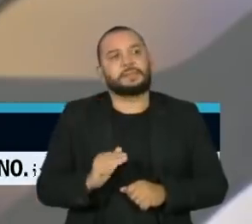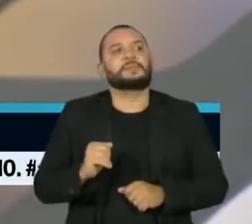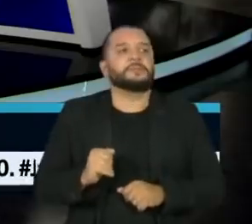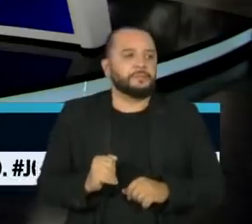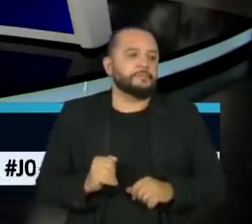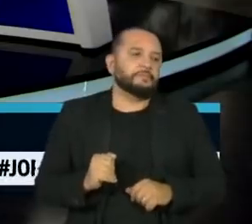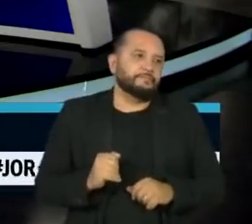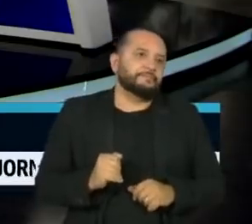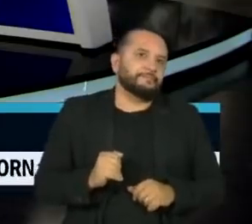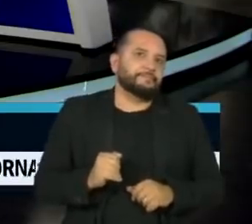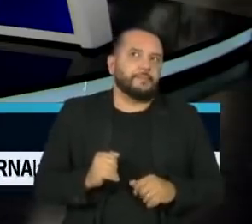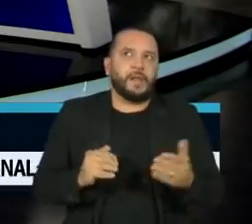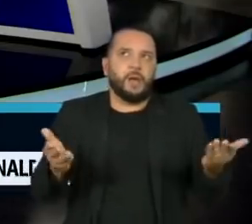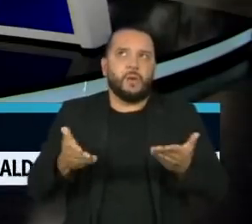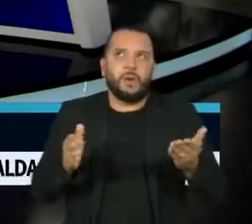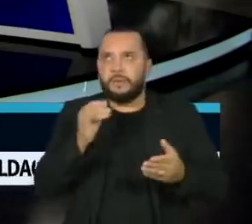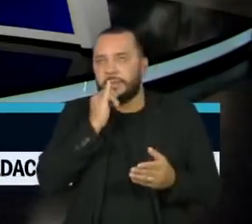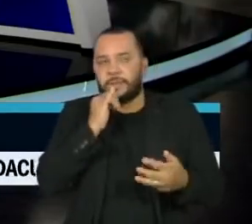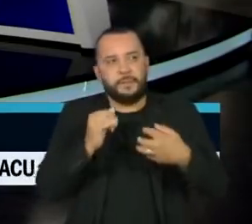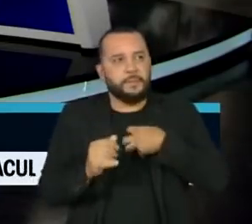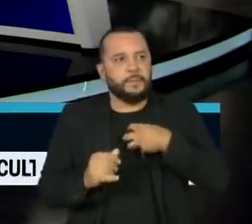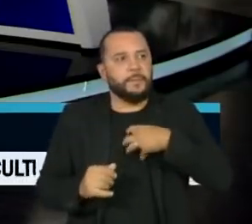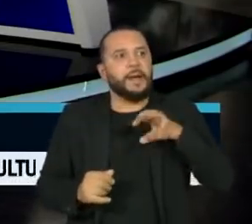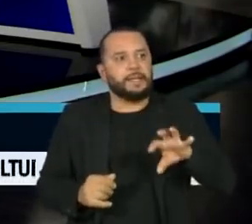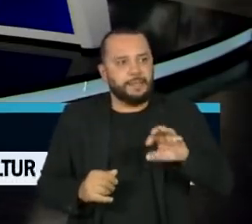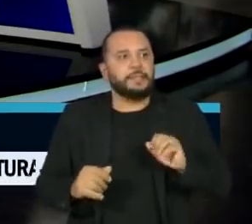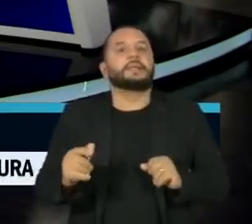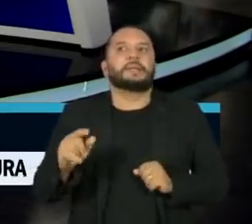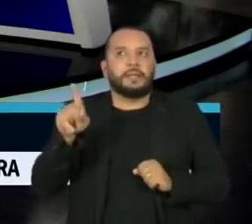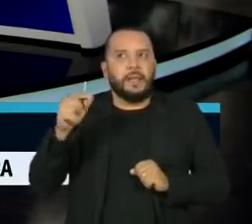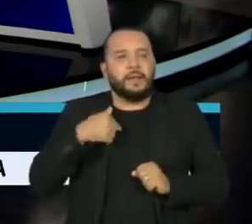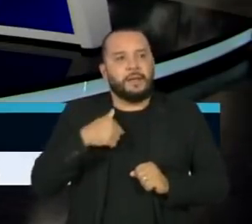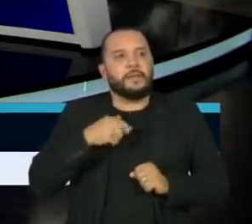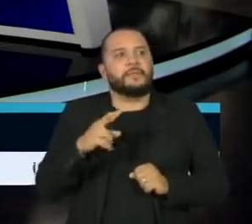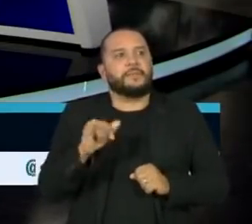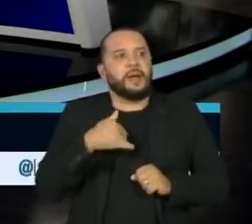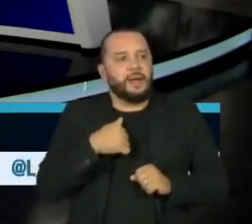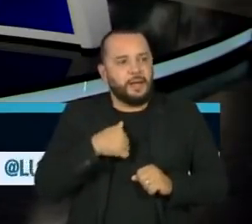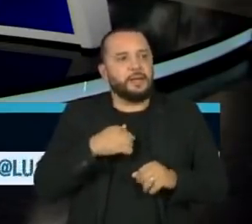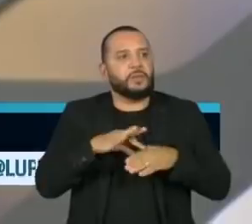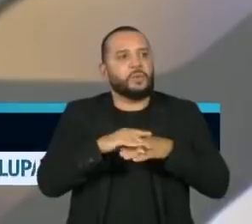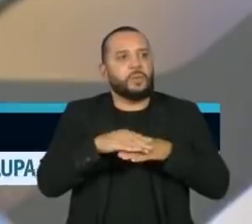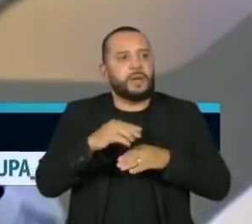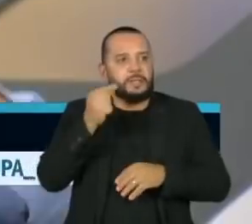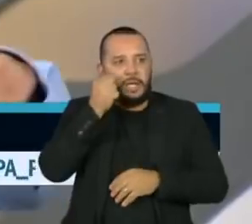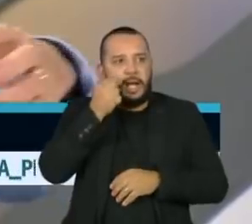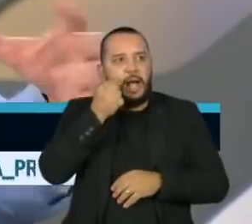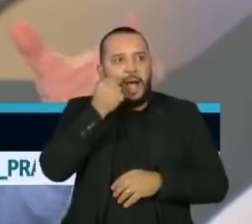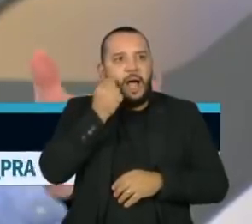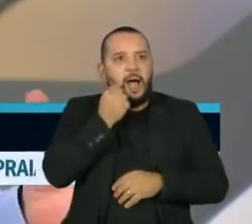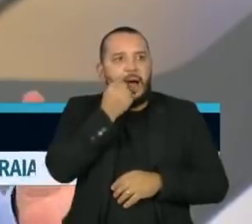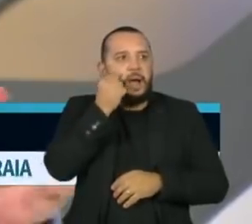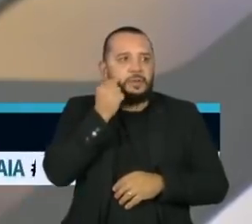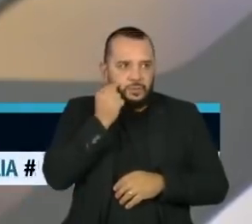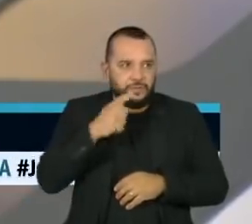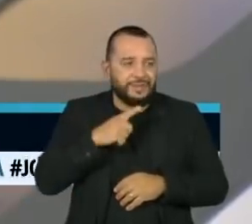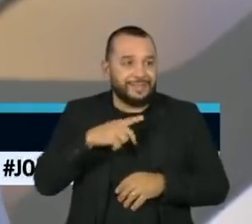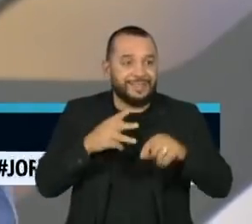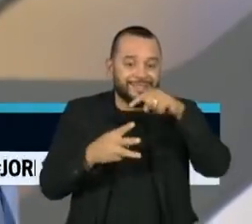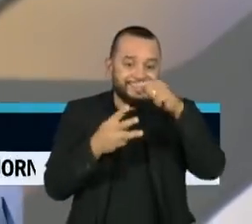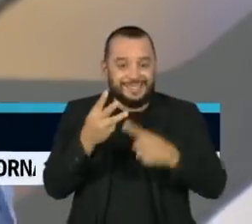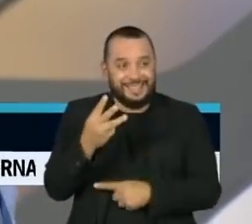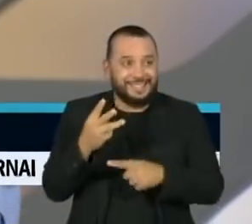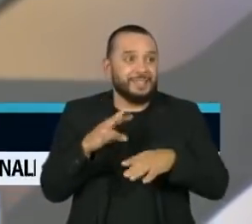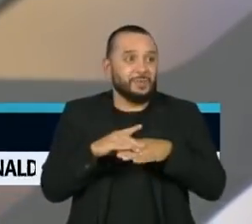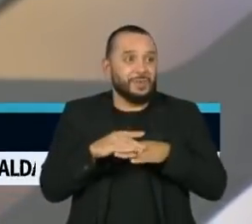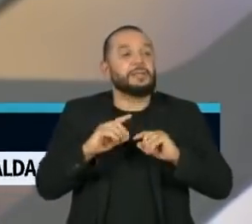peculiaridade. Agora, na Bahia, as enchentes, vai ter surto de leptospirose. Então, nós vamos conviver às 3. E